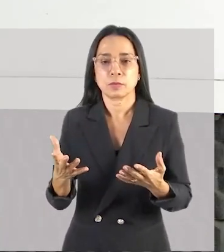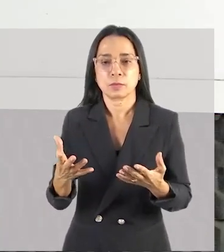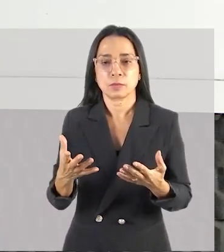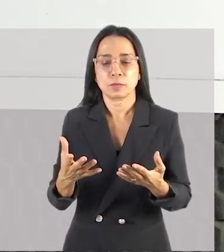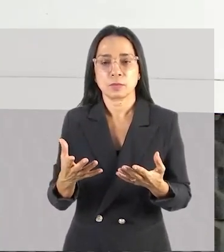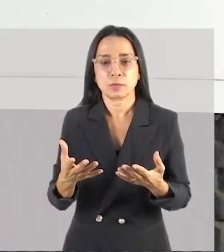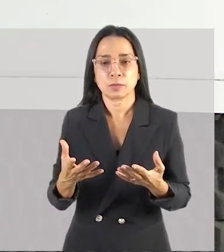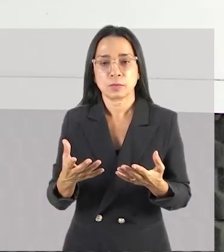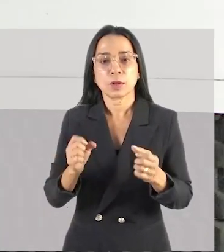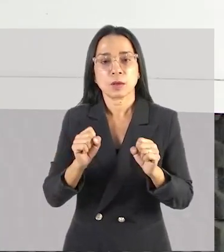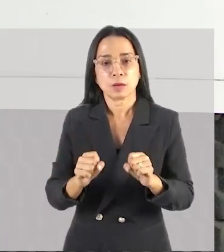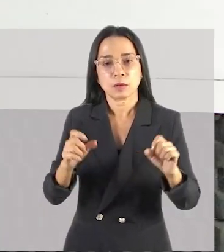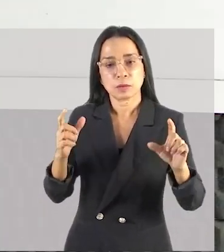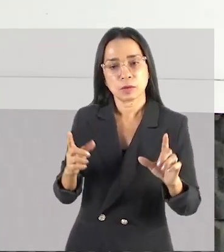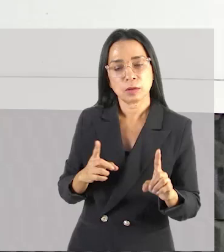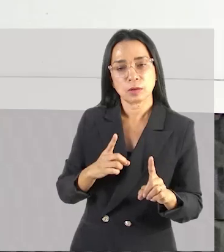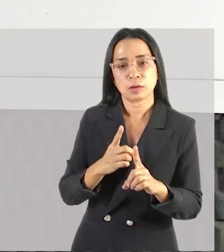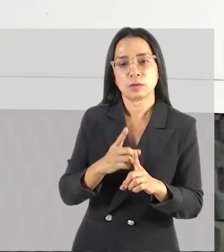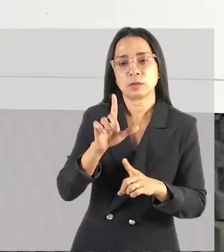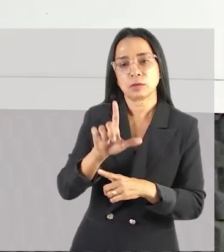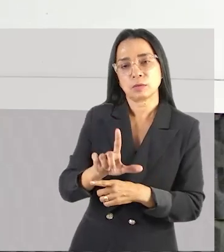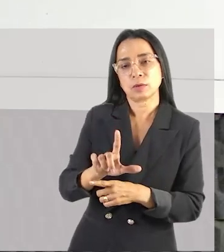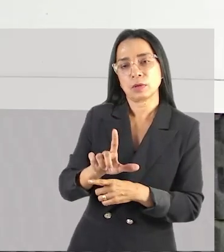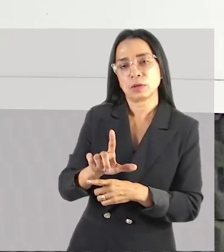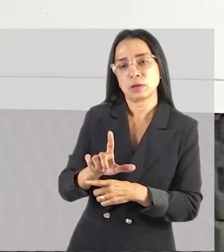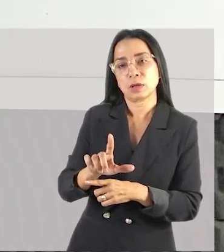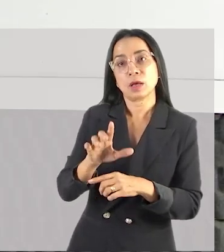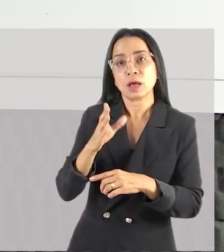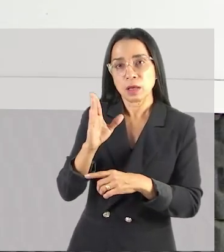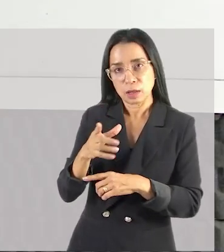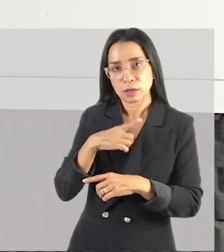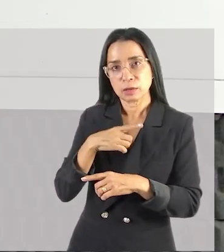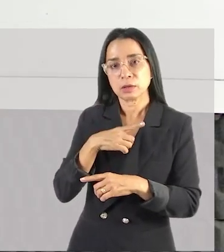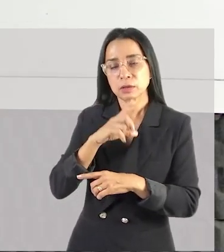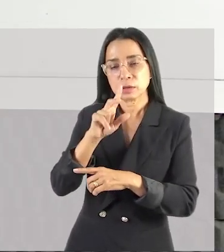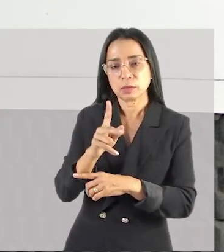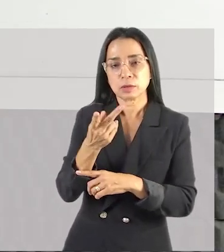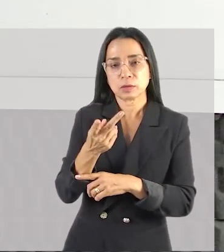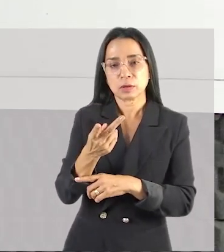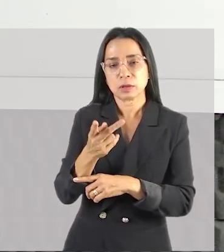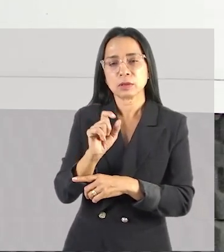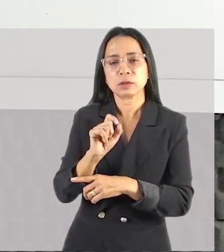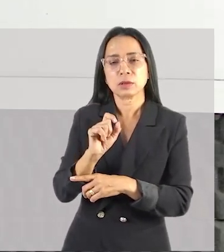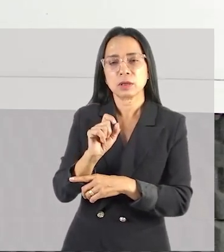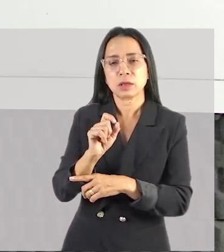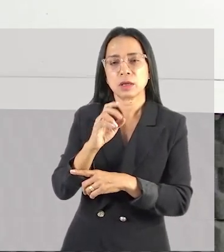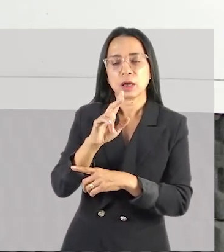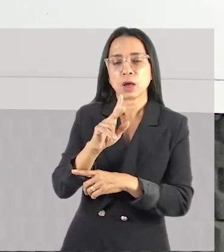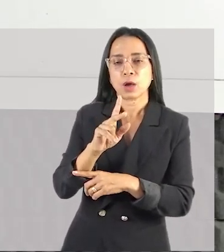L, né? Que é um H? 4,25. Então 4,25